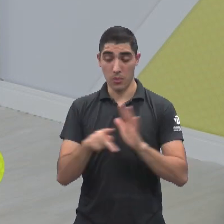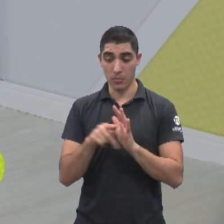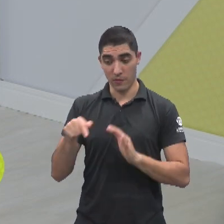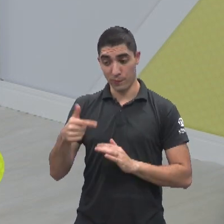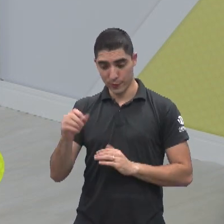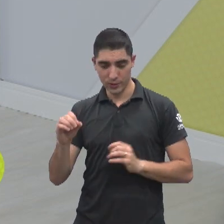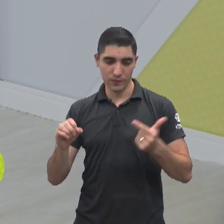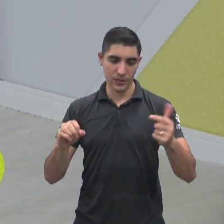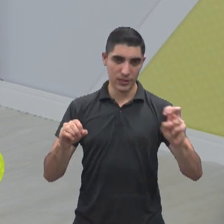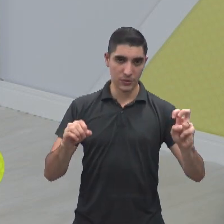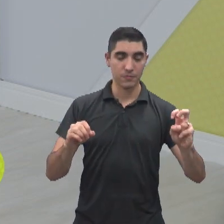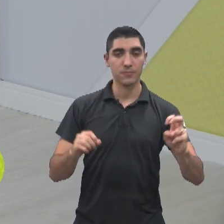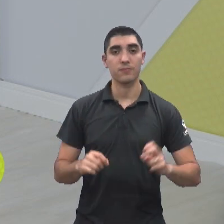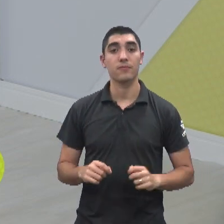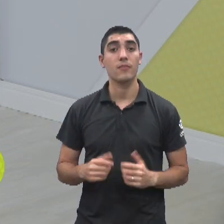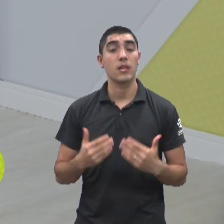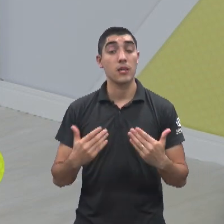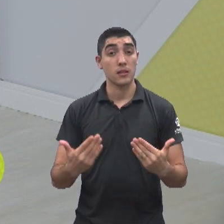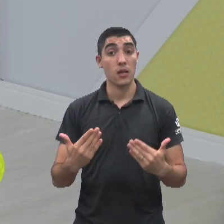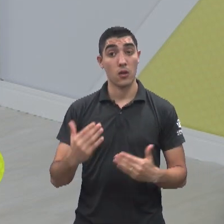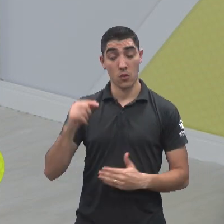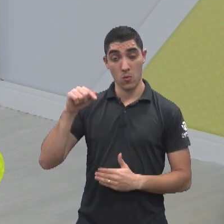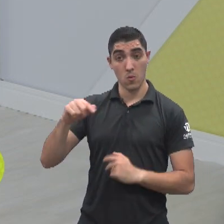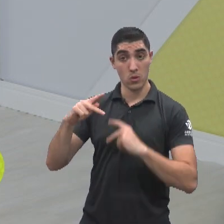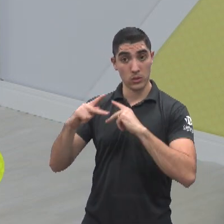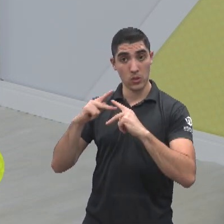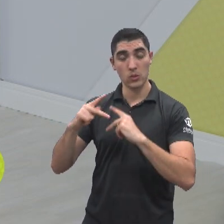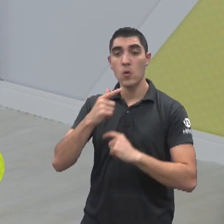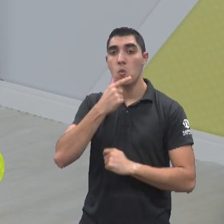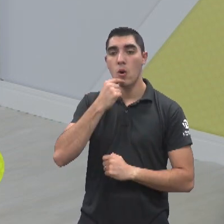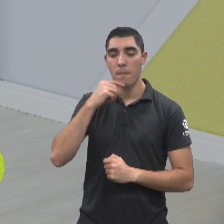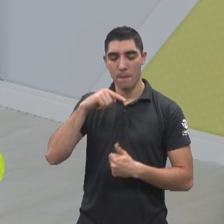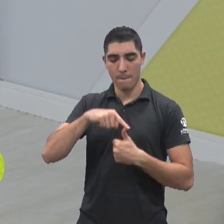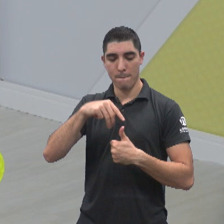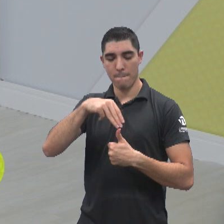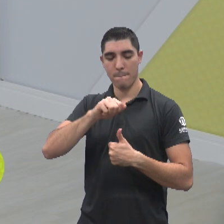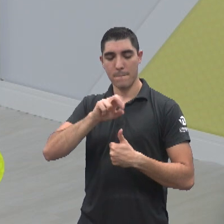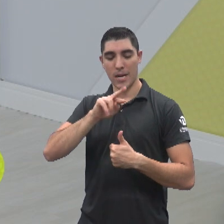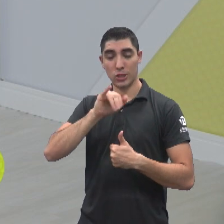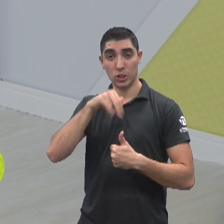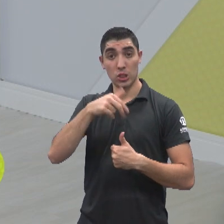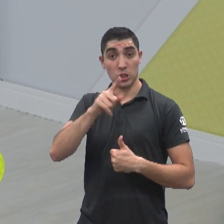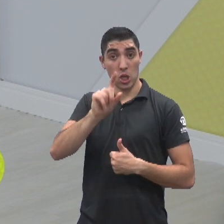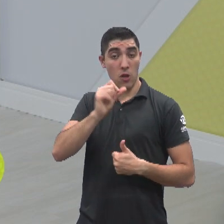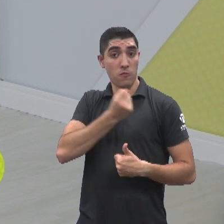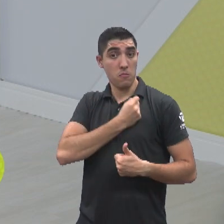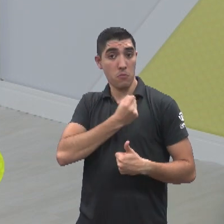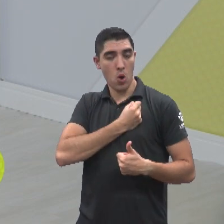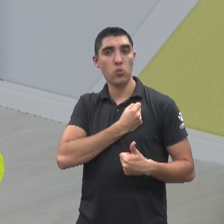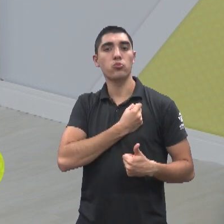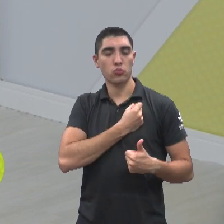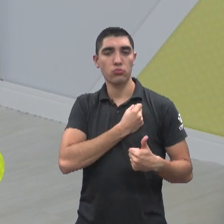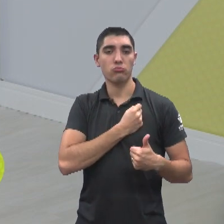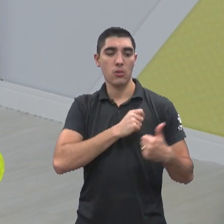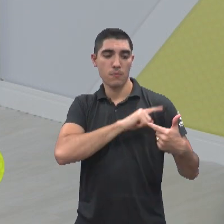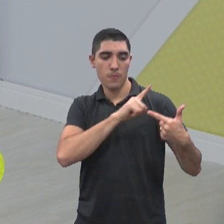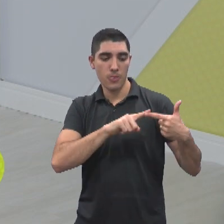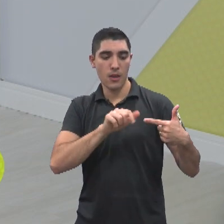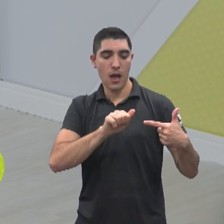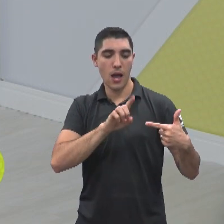89-80. Destaques da partida pelo lado do São José, o Martim Fernandes, 19 pontos, 4 rebotes e 1 assistência, seguido pelo